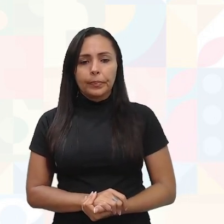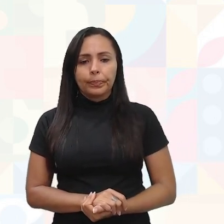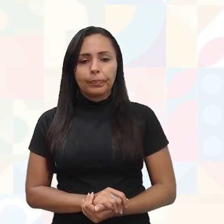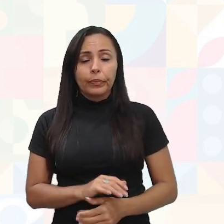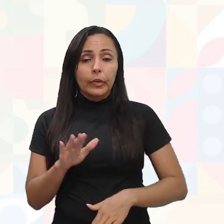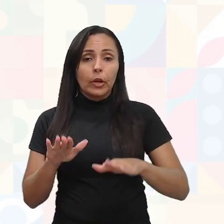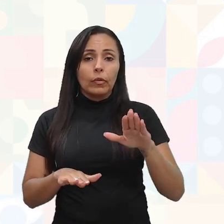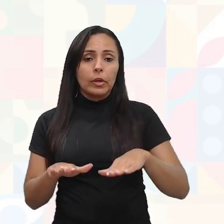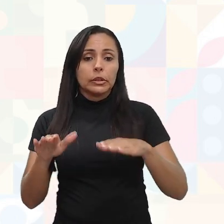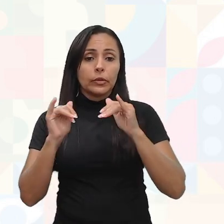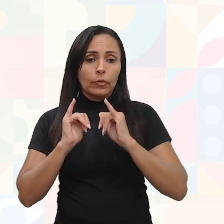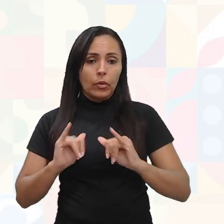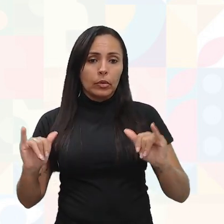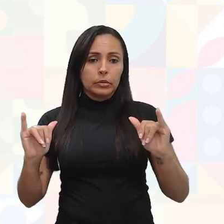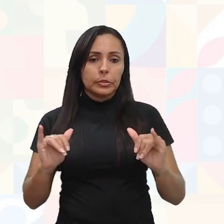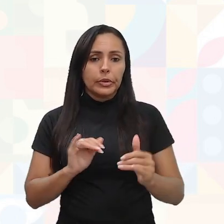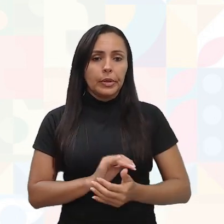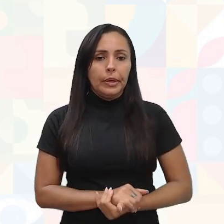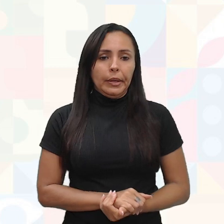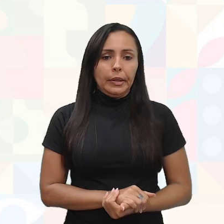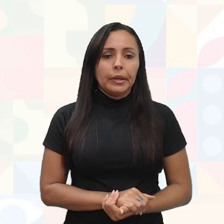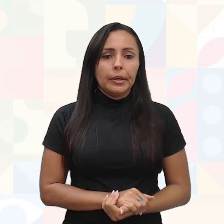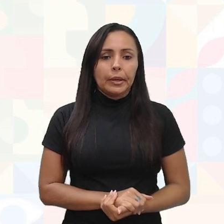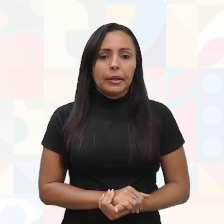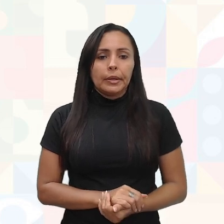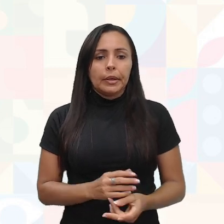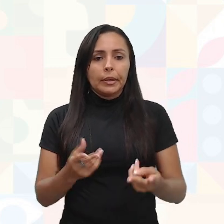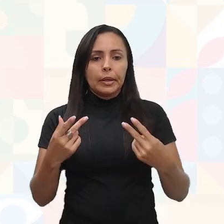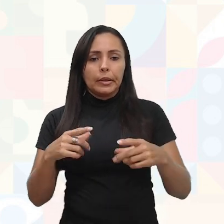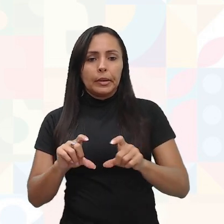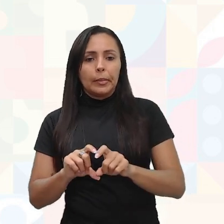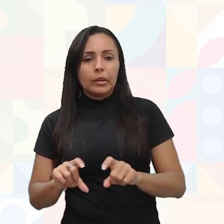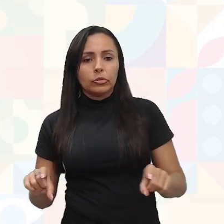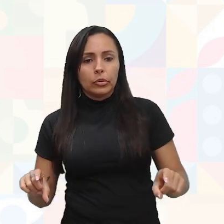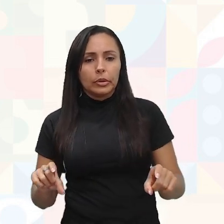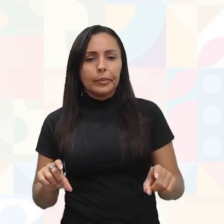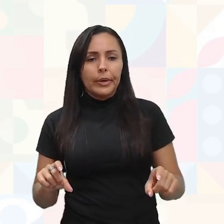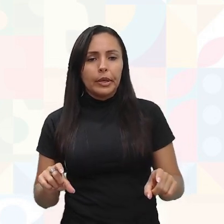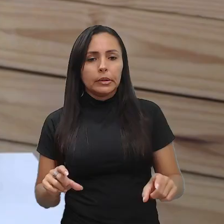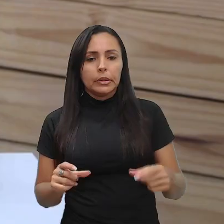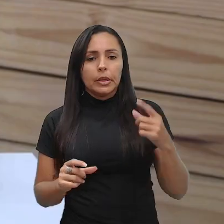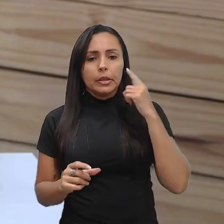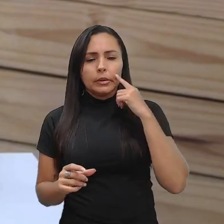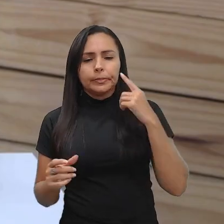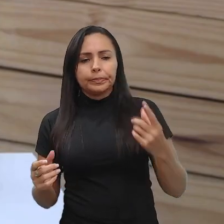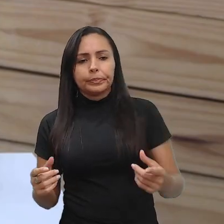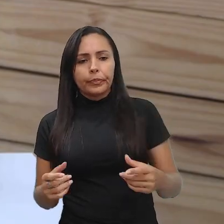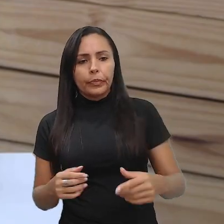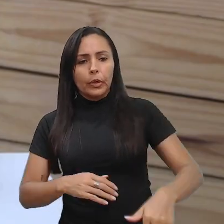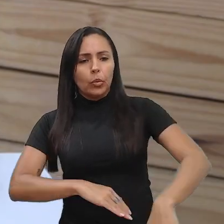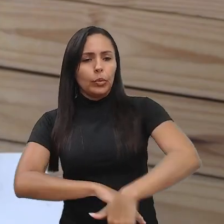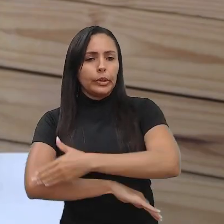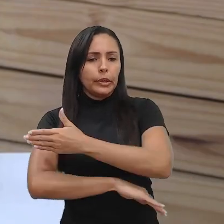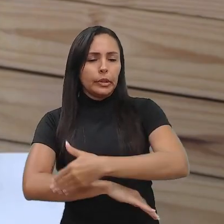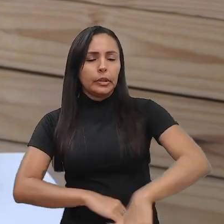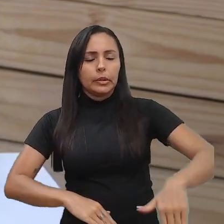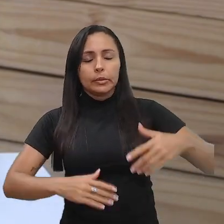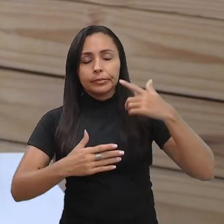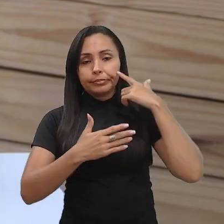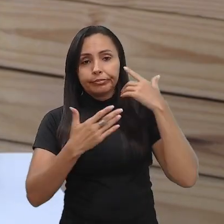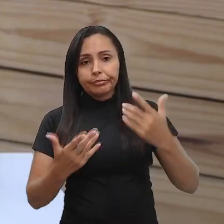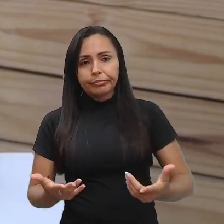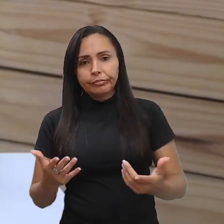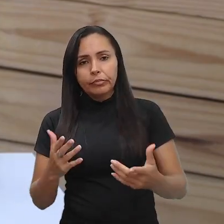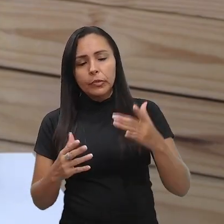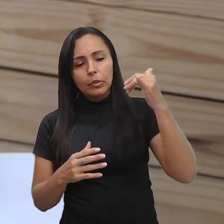informes sobre a empresa, e embaixo o rodapé, né, com endereço, com telefone, com esse tipo de